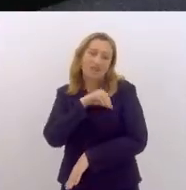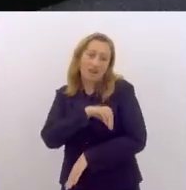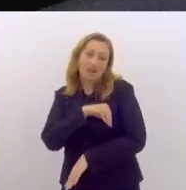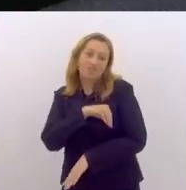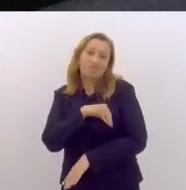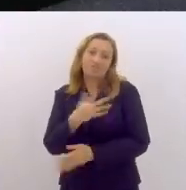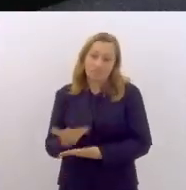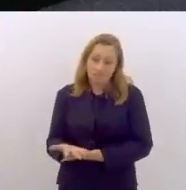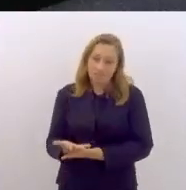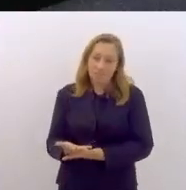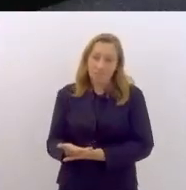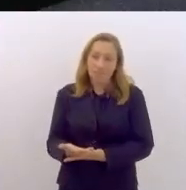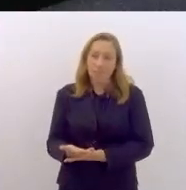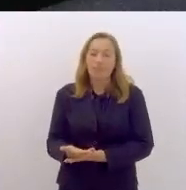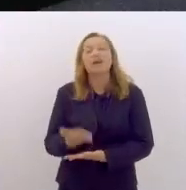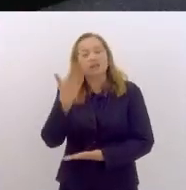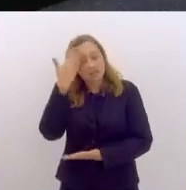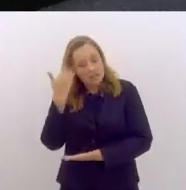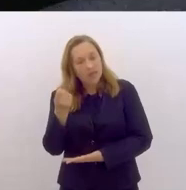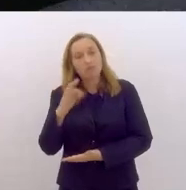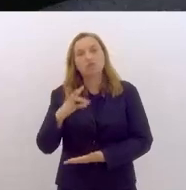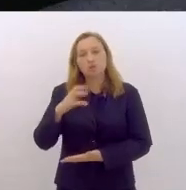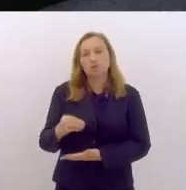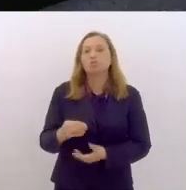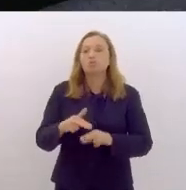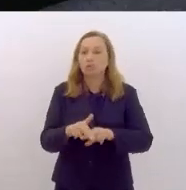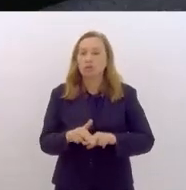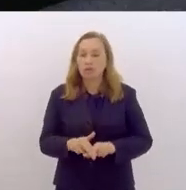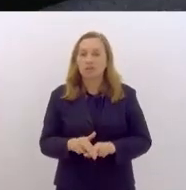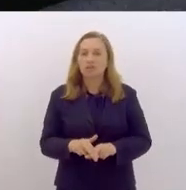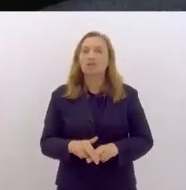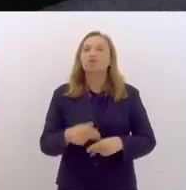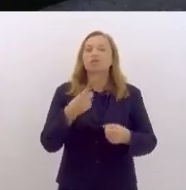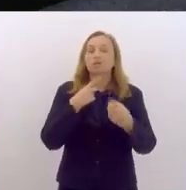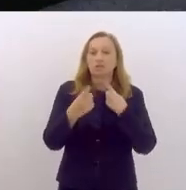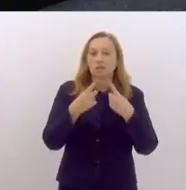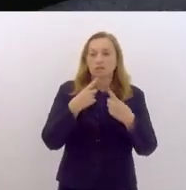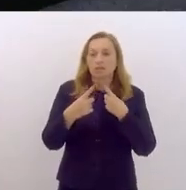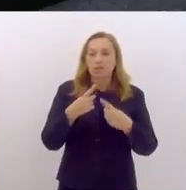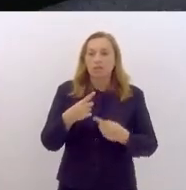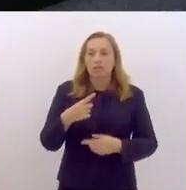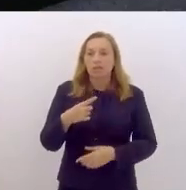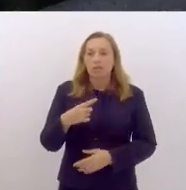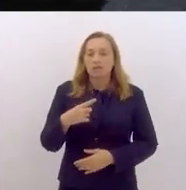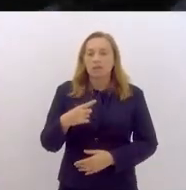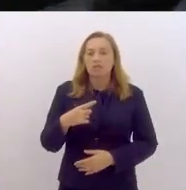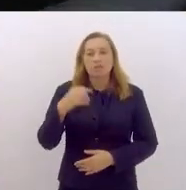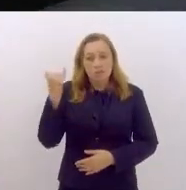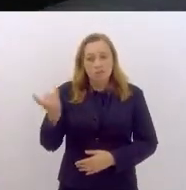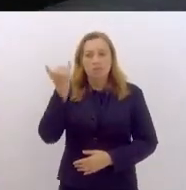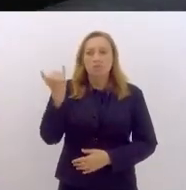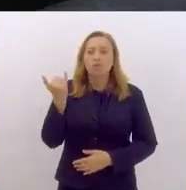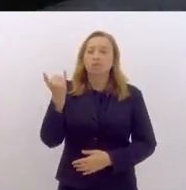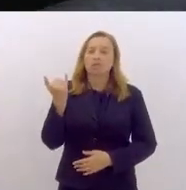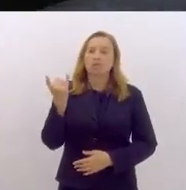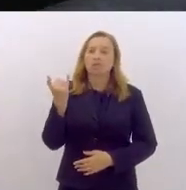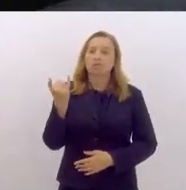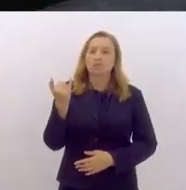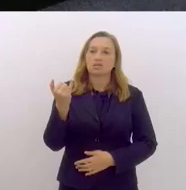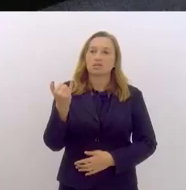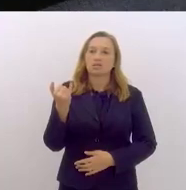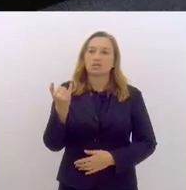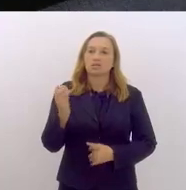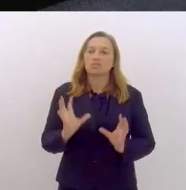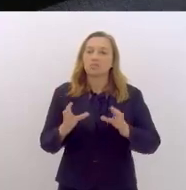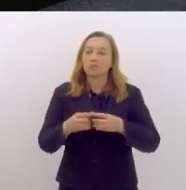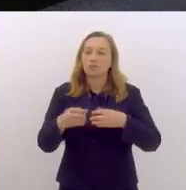vezes. Perfeito. Então, a gente sabe disso tudo, portanto, o debate é essencial e a gente, enquanto bancada